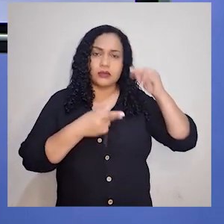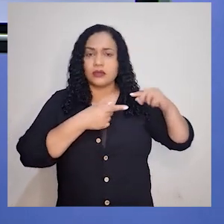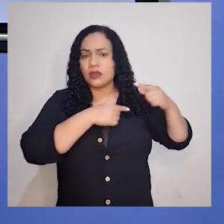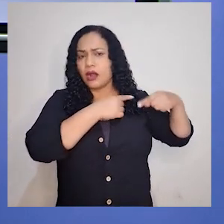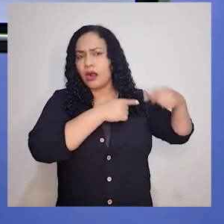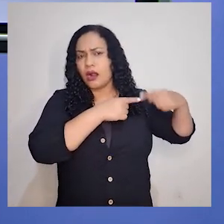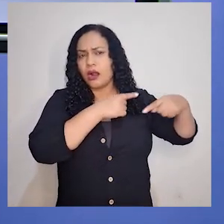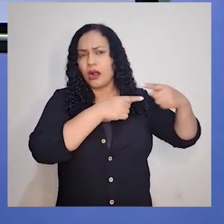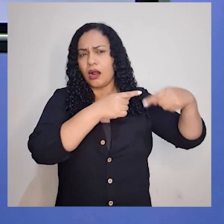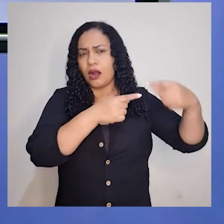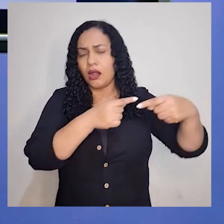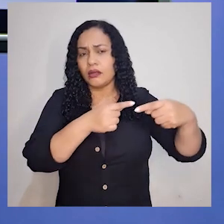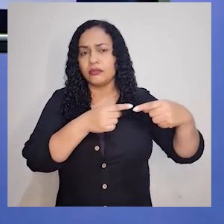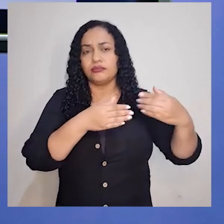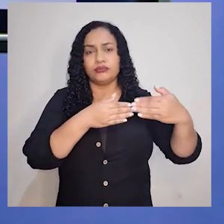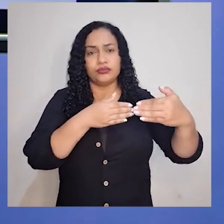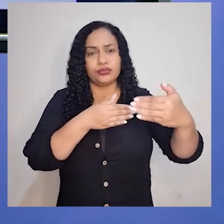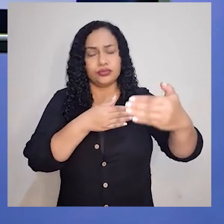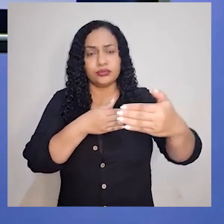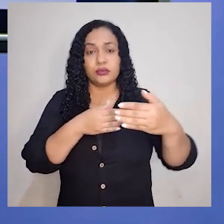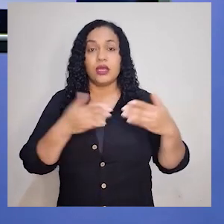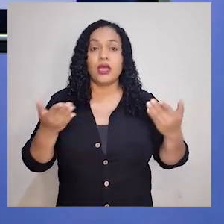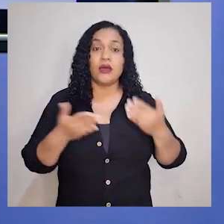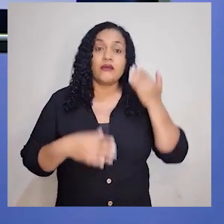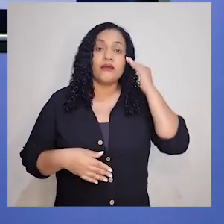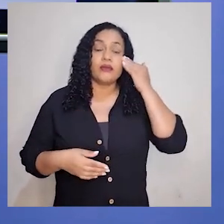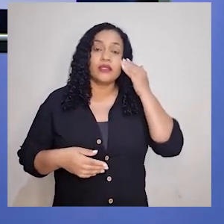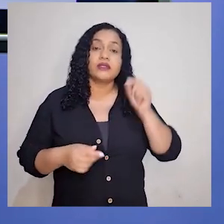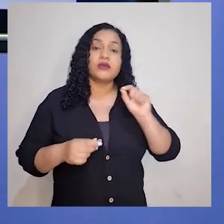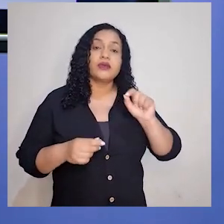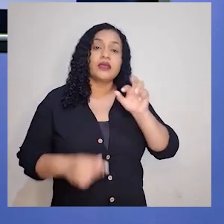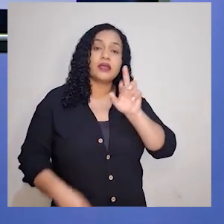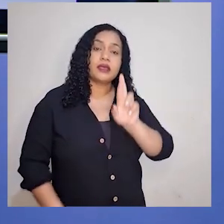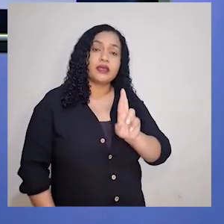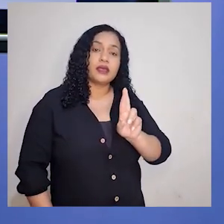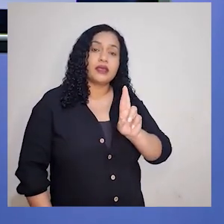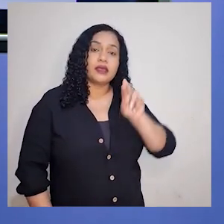humanos. Agora, vamos entender o que